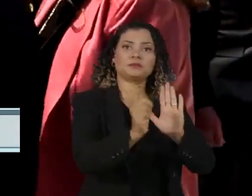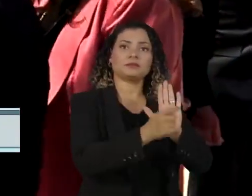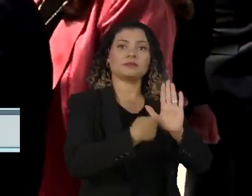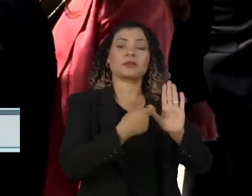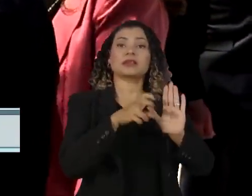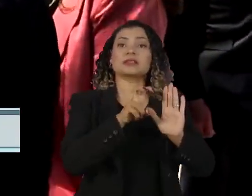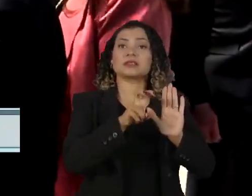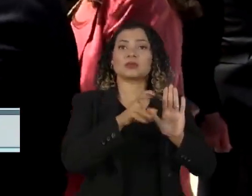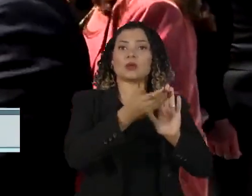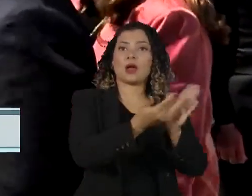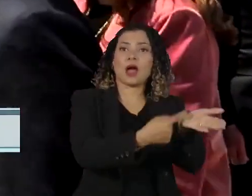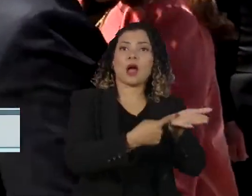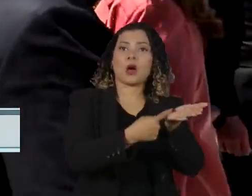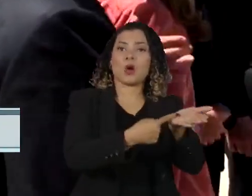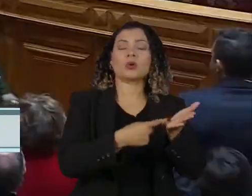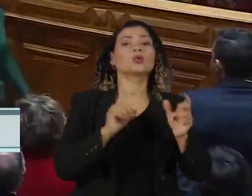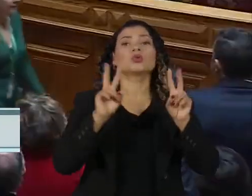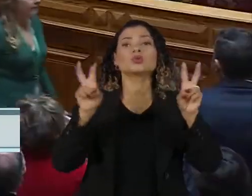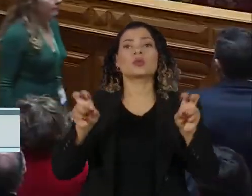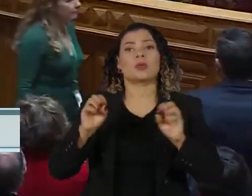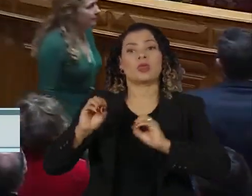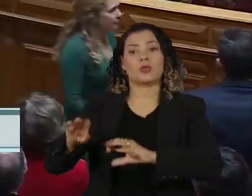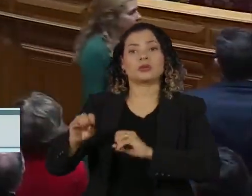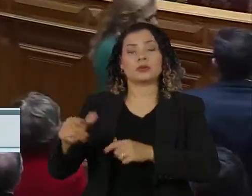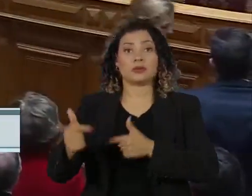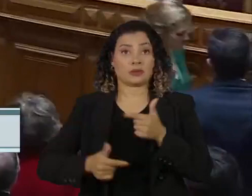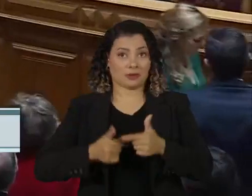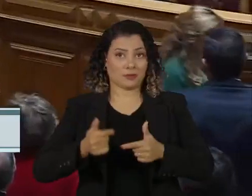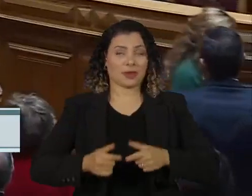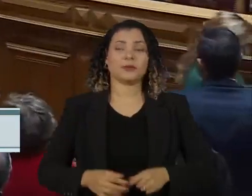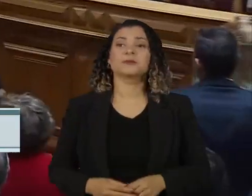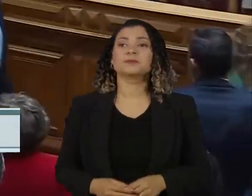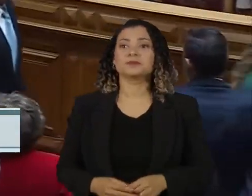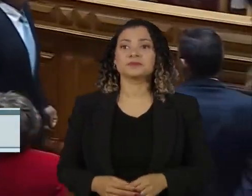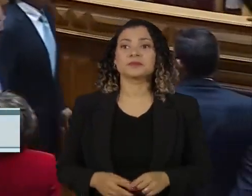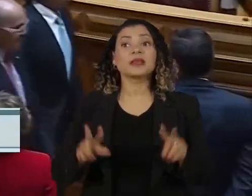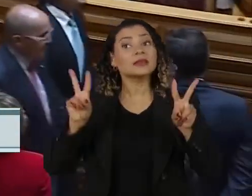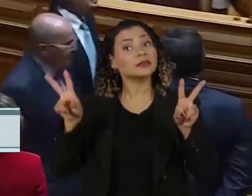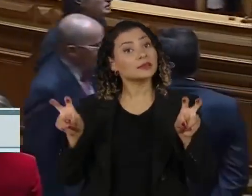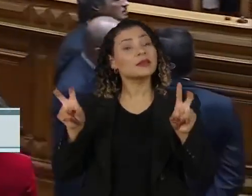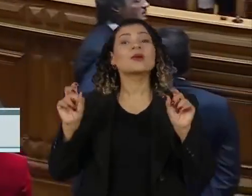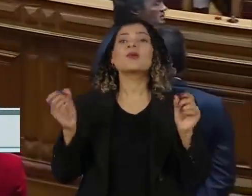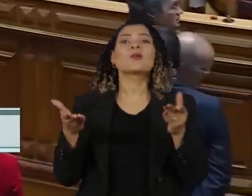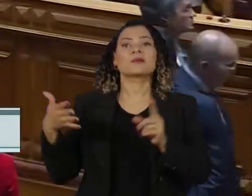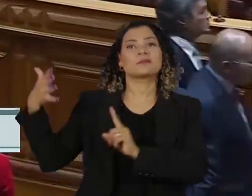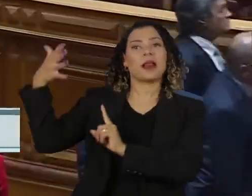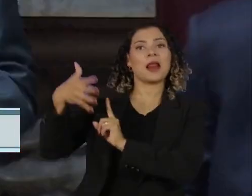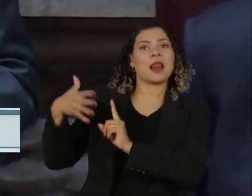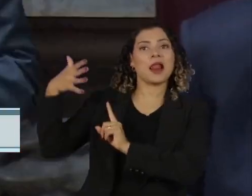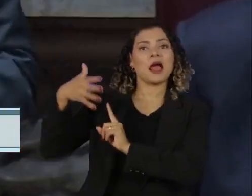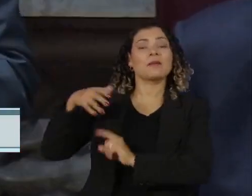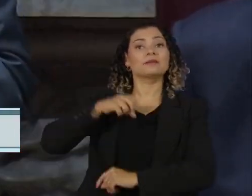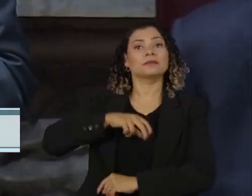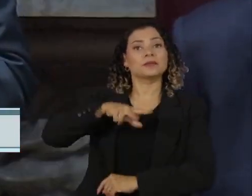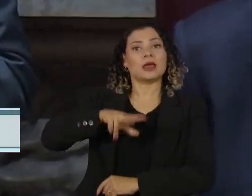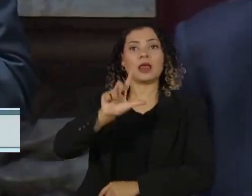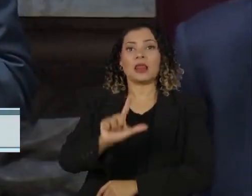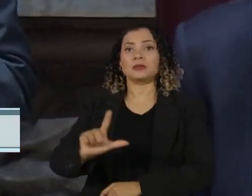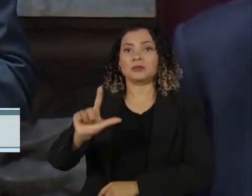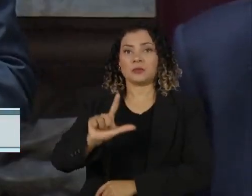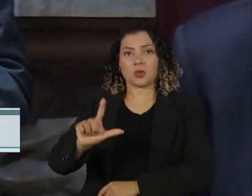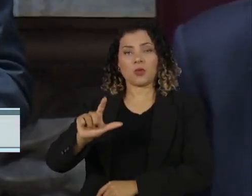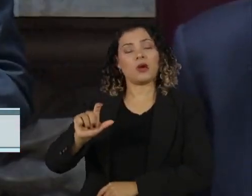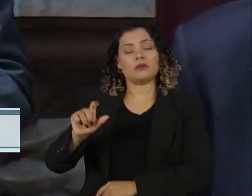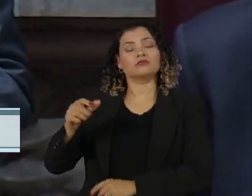sobre educação e trabalho, inclusive. Mais cedo, Lula discursou no Parlamento Português, em Lisboa, encerrando